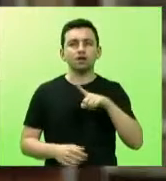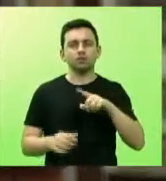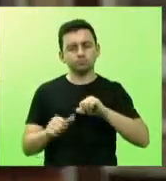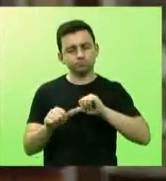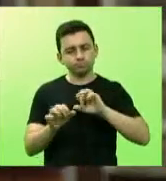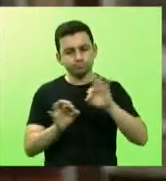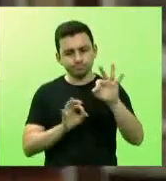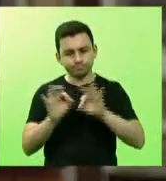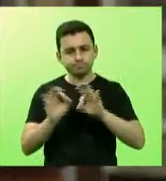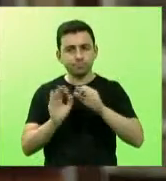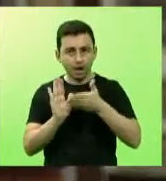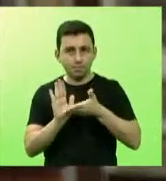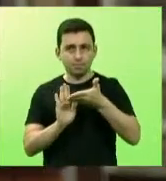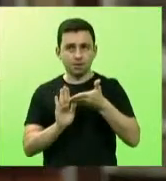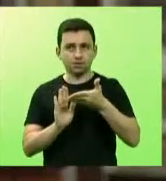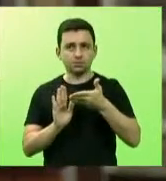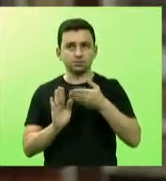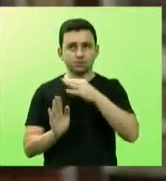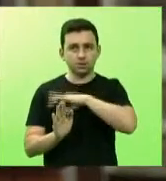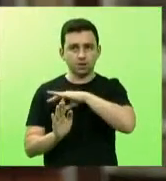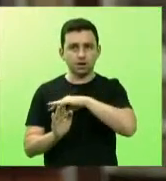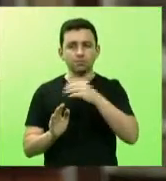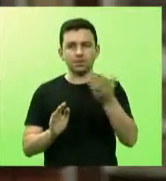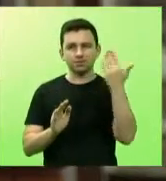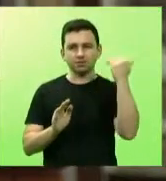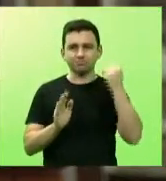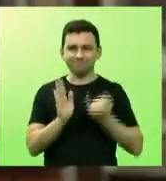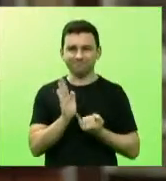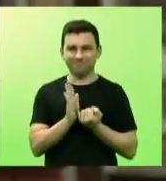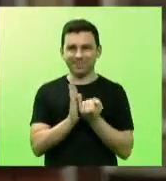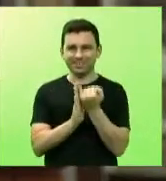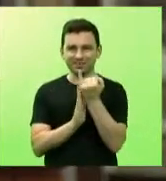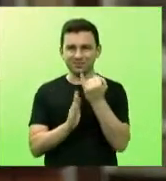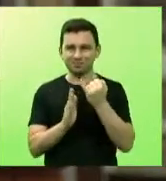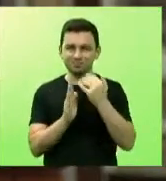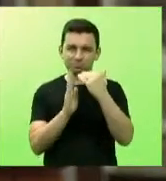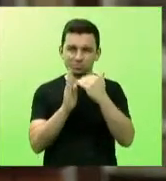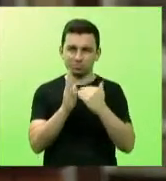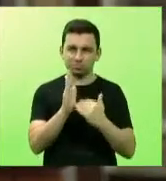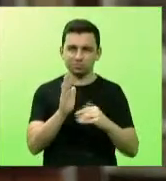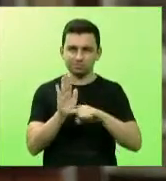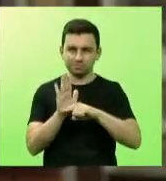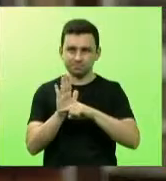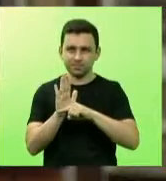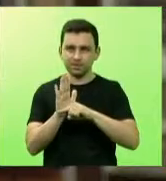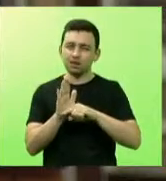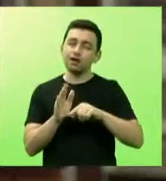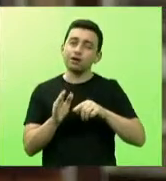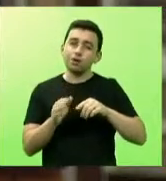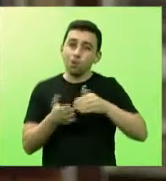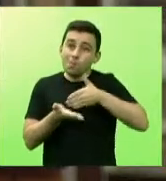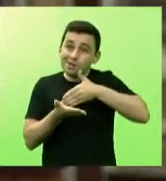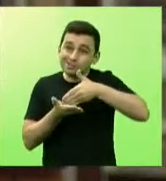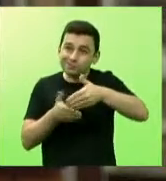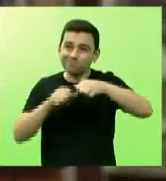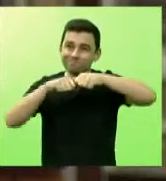reajuste salarial devido a um déficit inflacionário, aí começou o período da